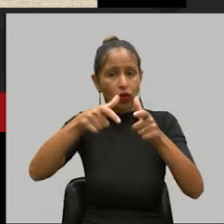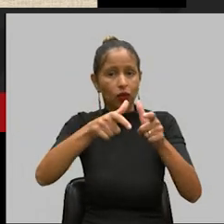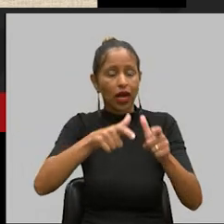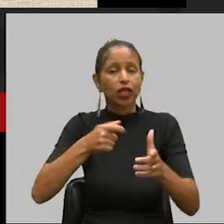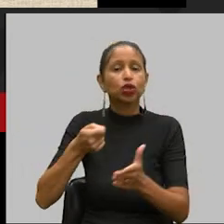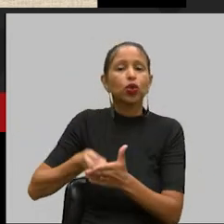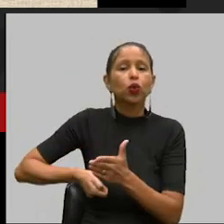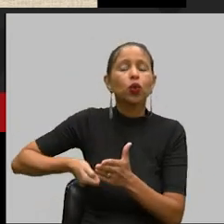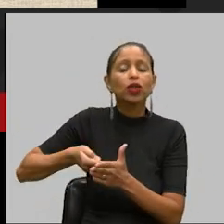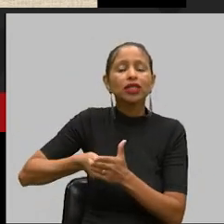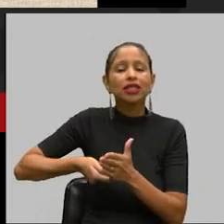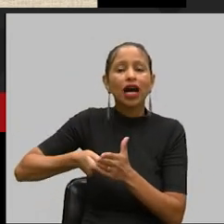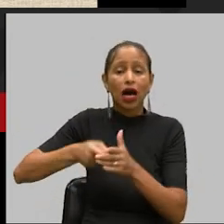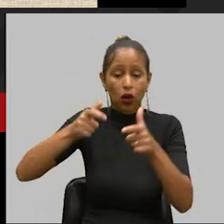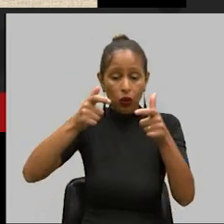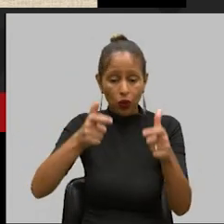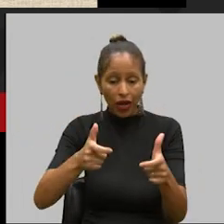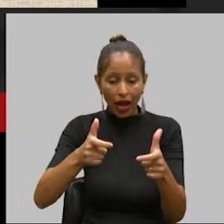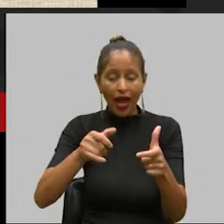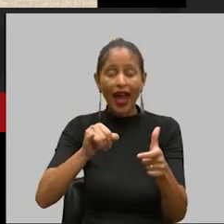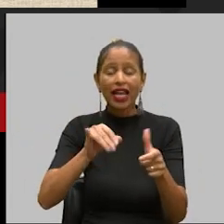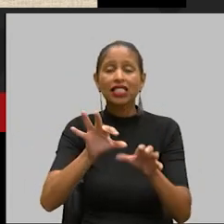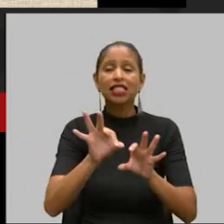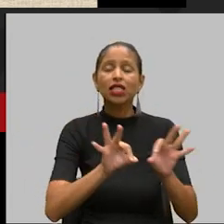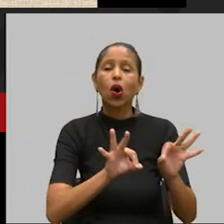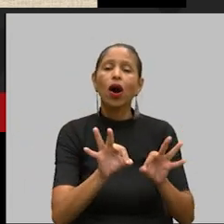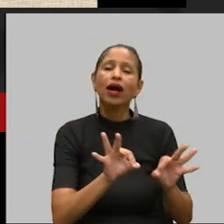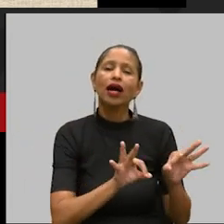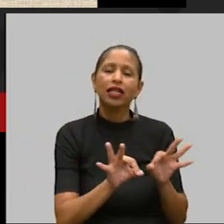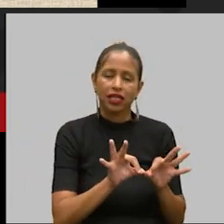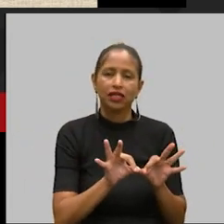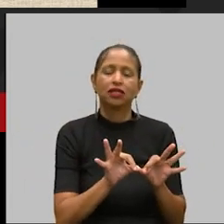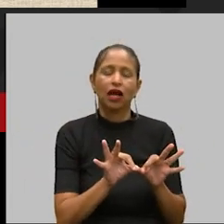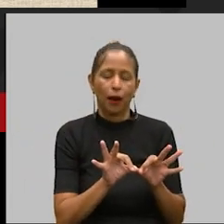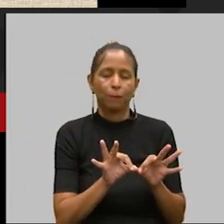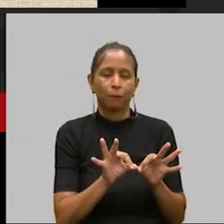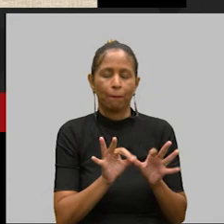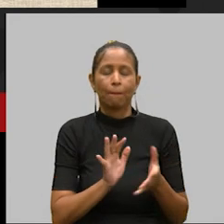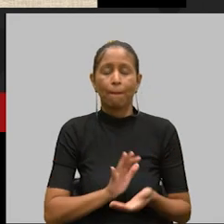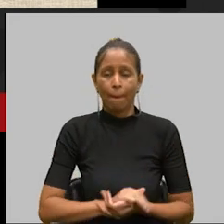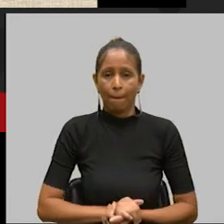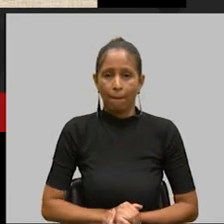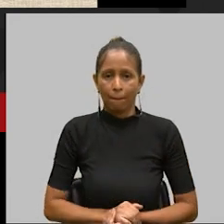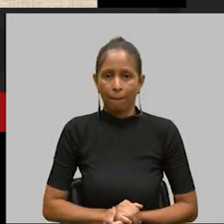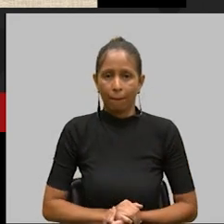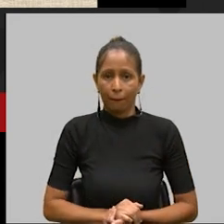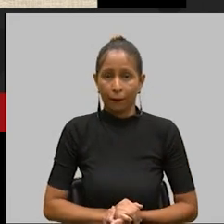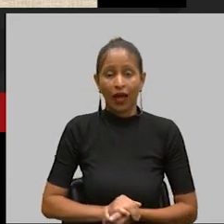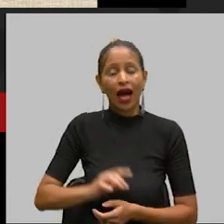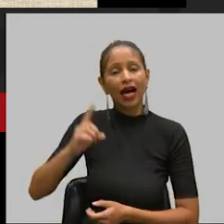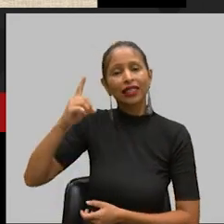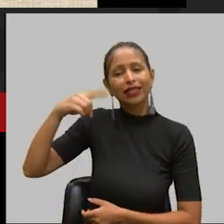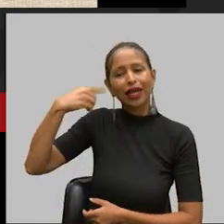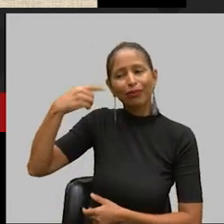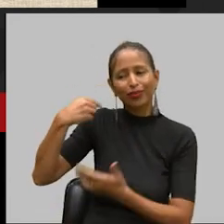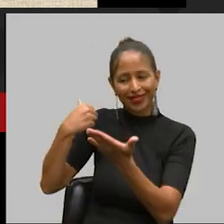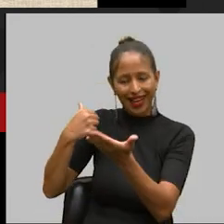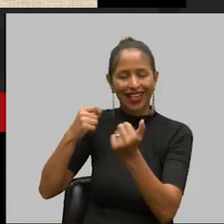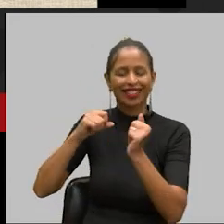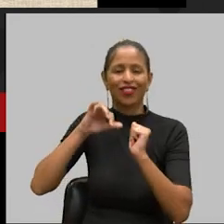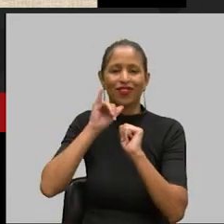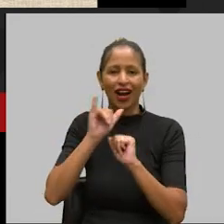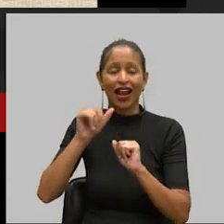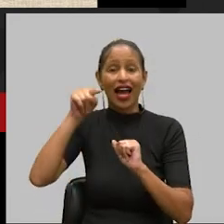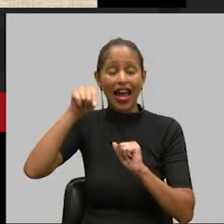luta e espaços que se organizam que se estrutura quando a a a a a a a deputada diz olha este